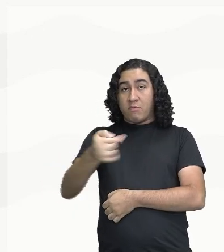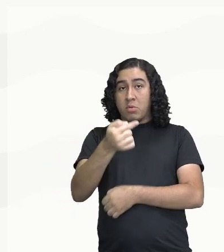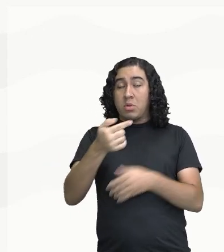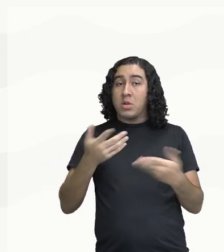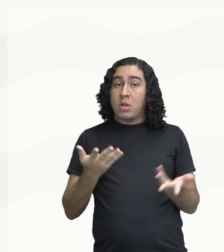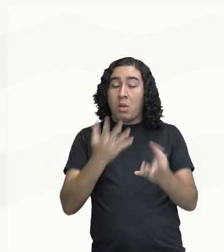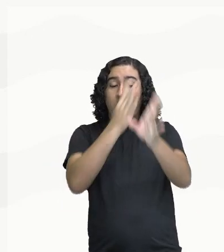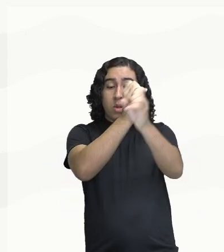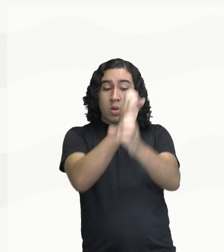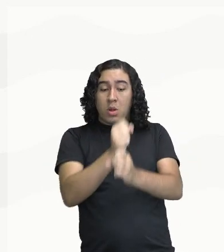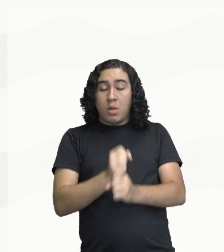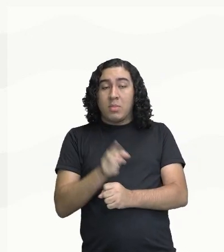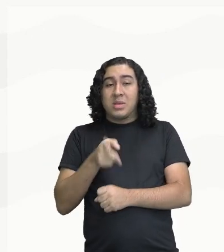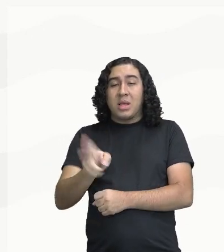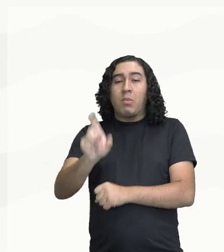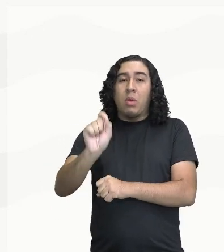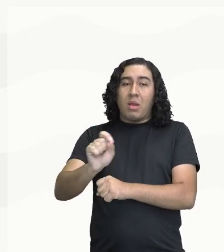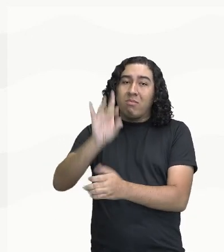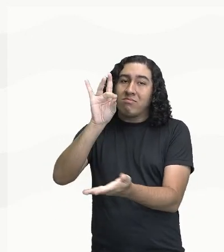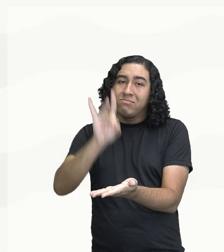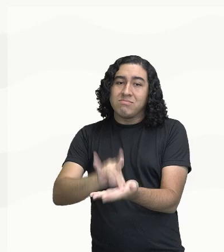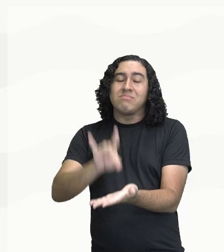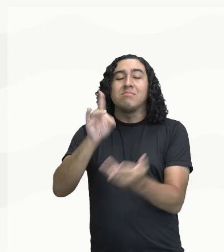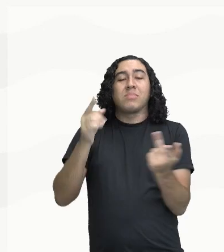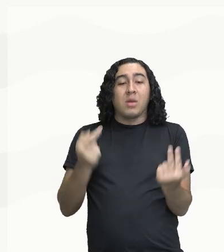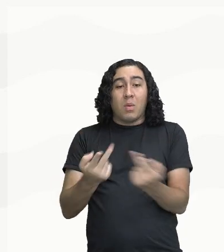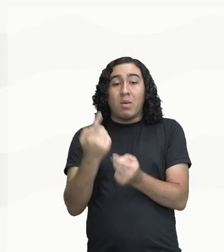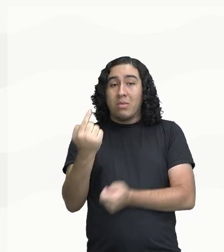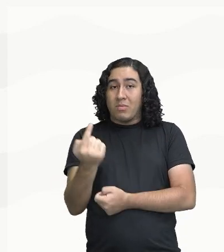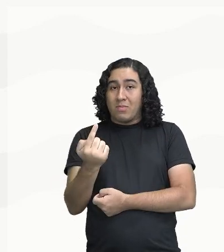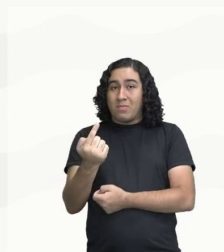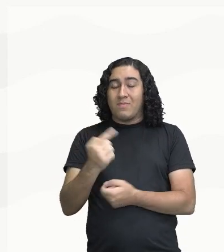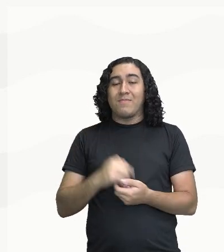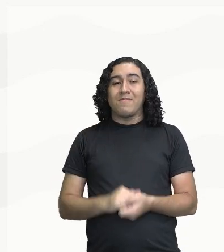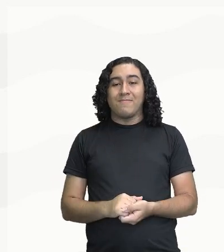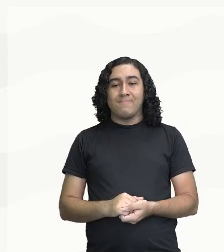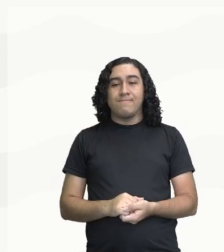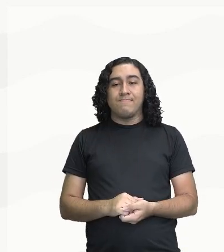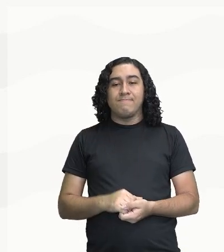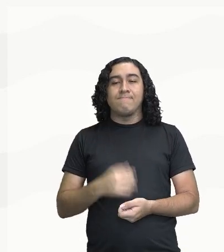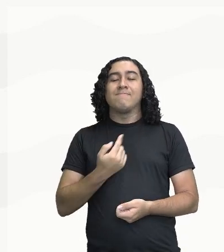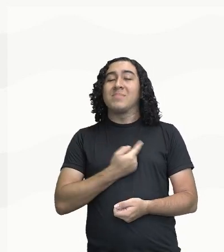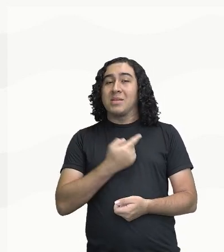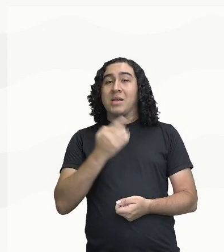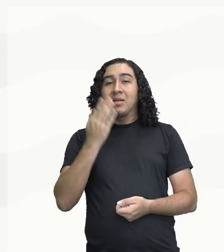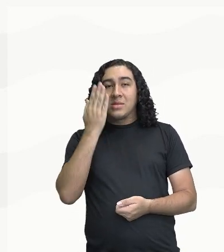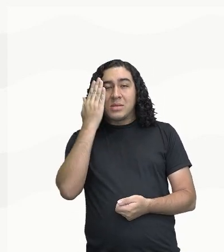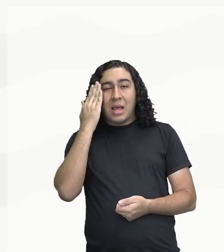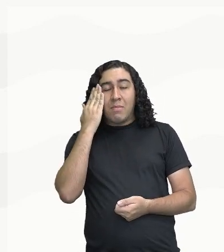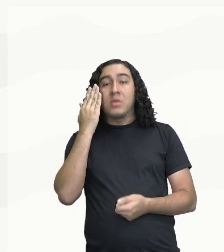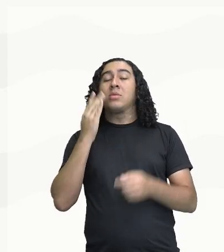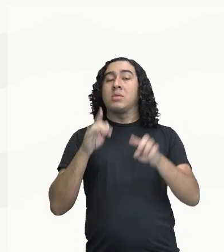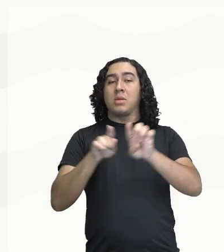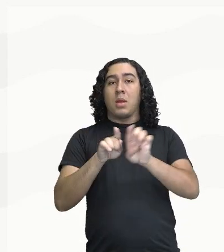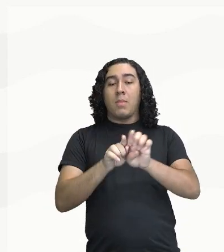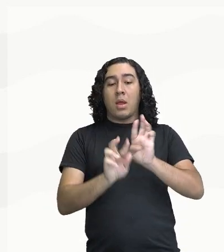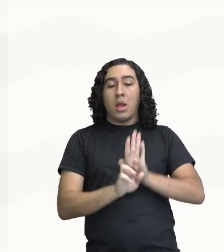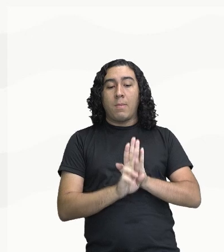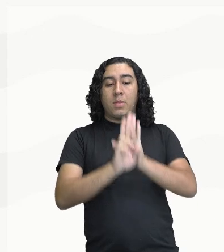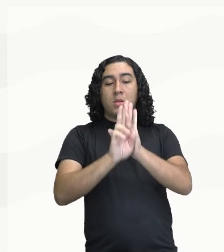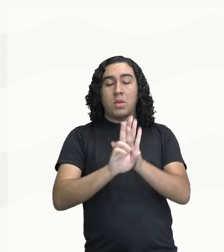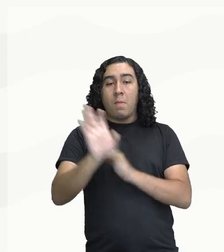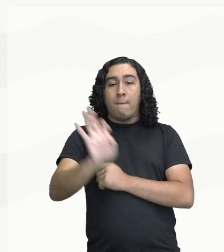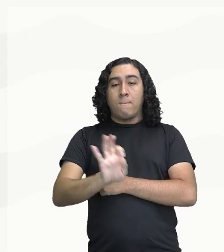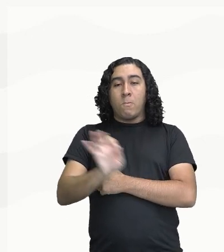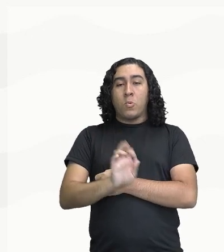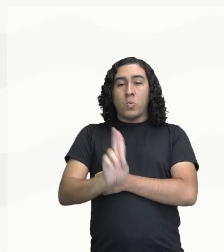cada um deles vai ser exatamente igual a 1. E nós sabemos também que a representação em forma de